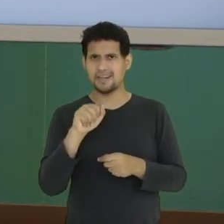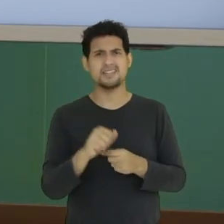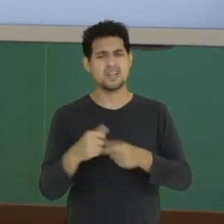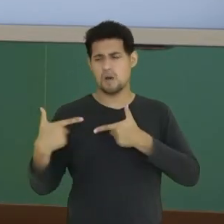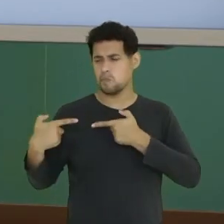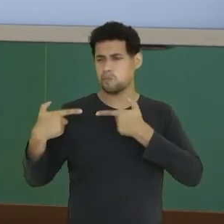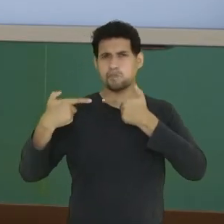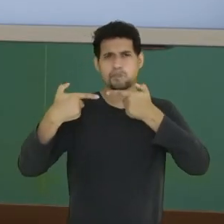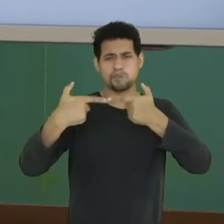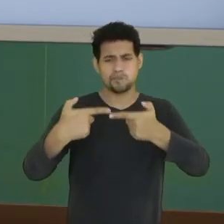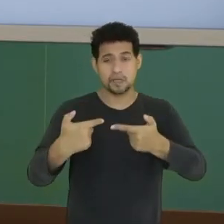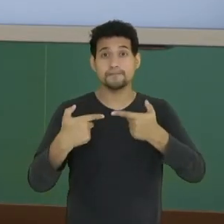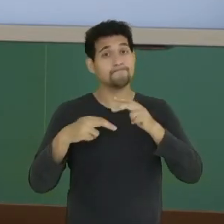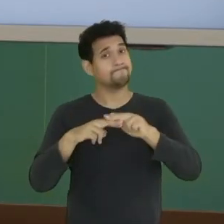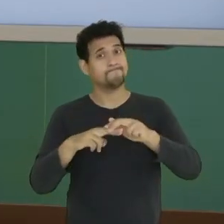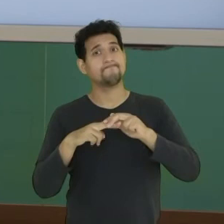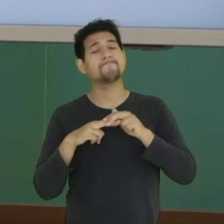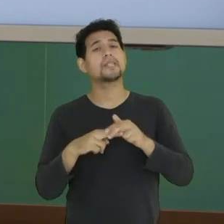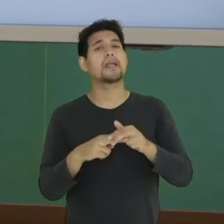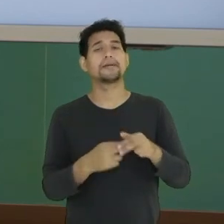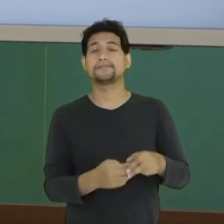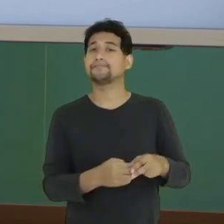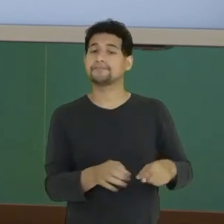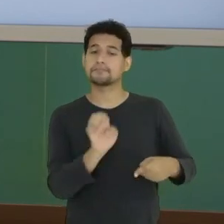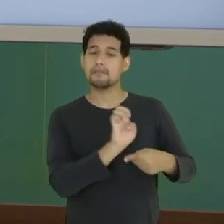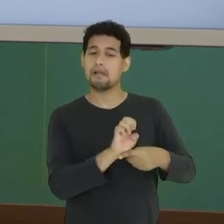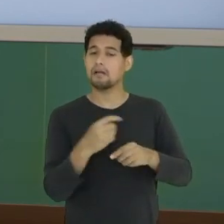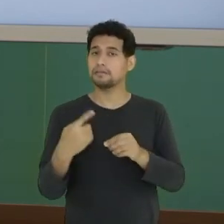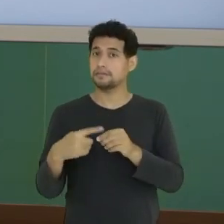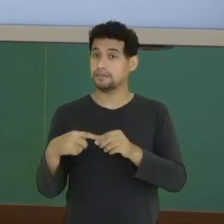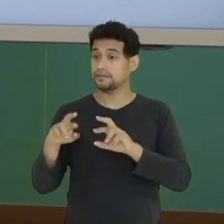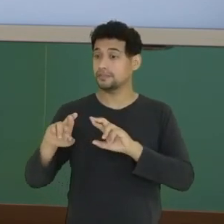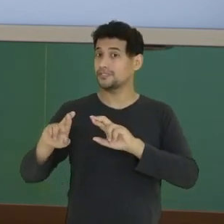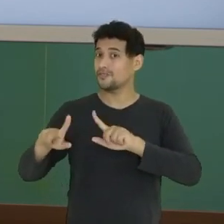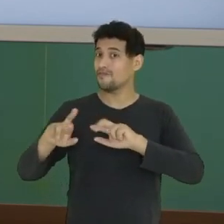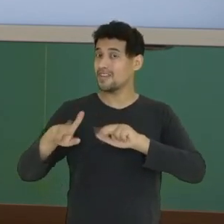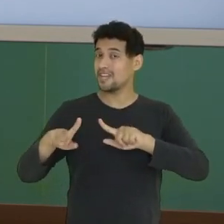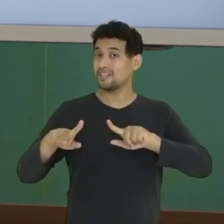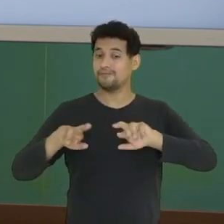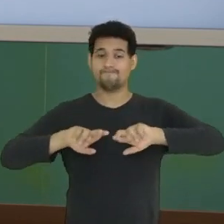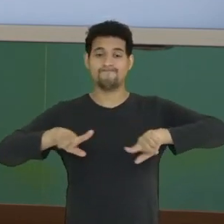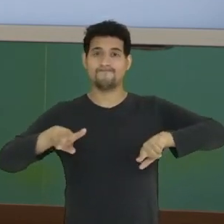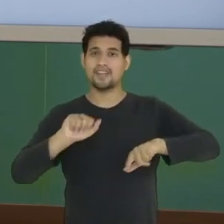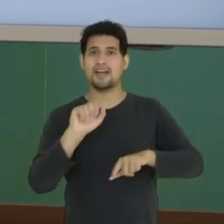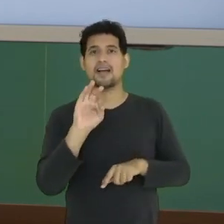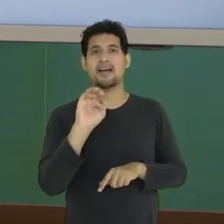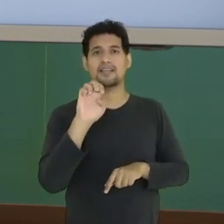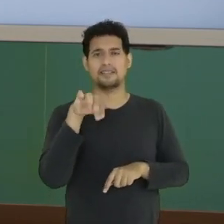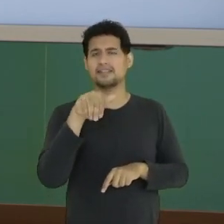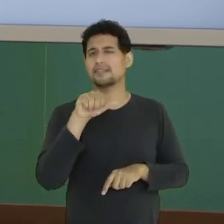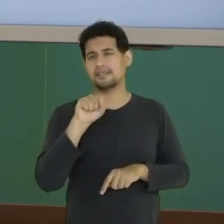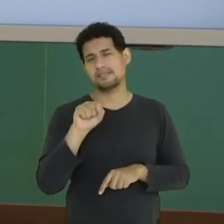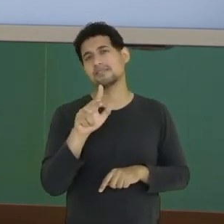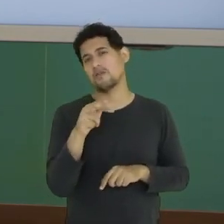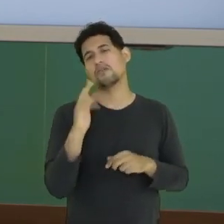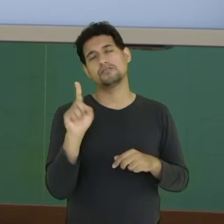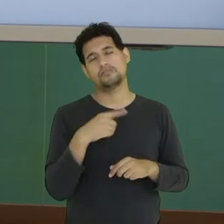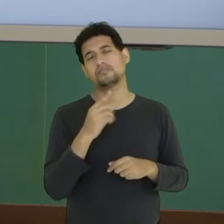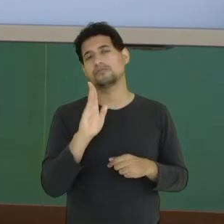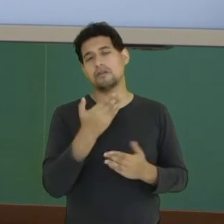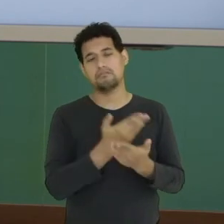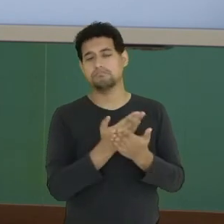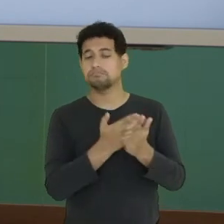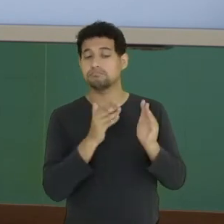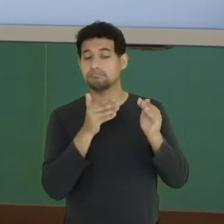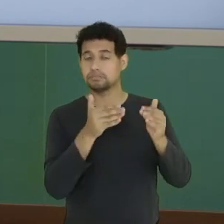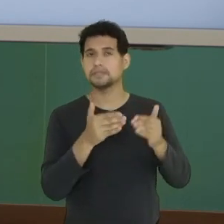cidade-estado de Esparta é muito diferente da democracia ateniense, como nós estudamos agora.